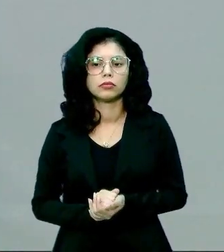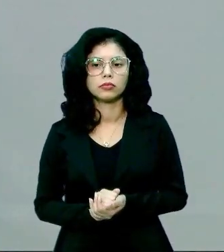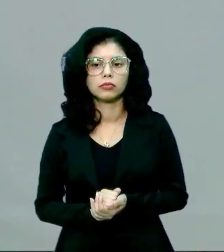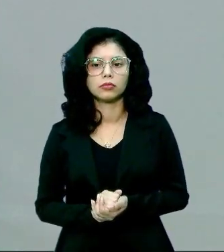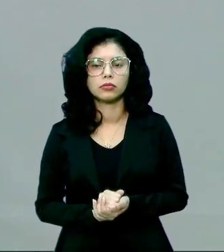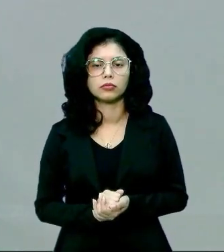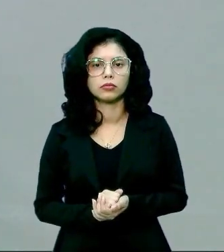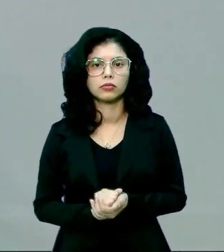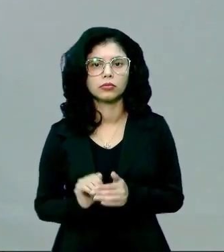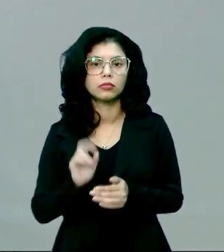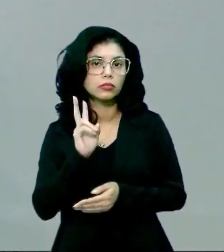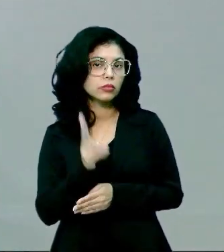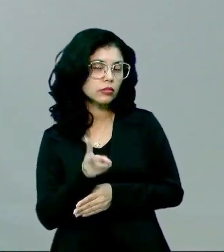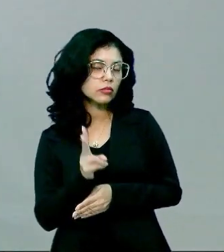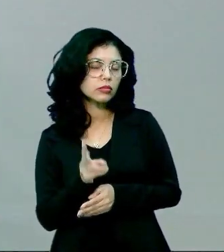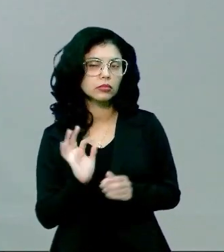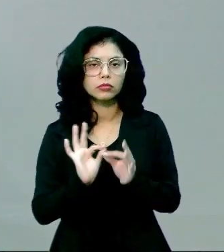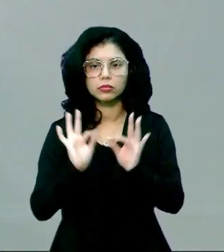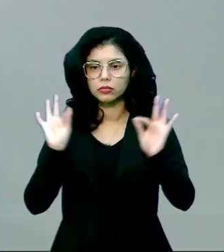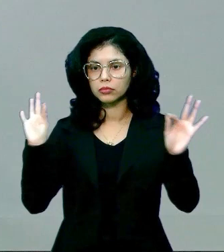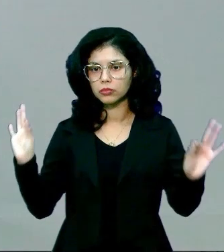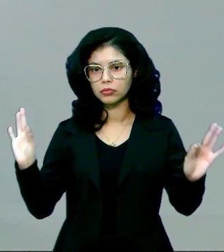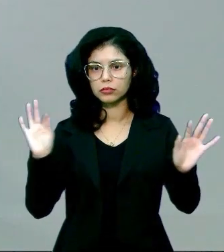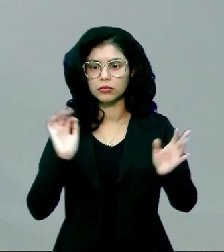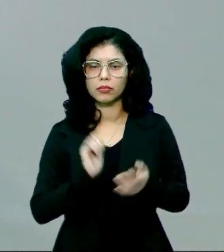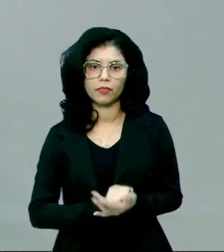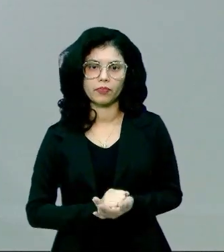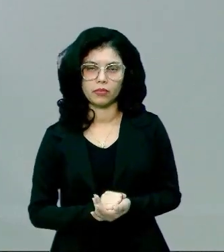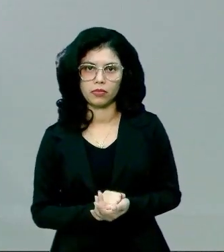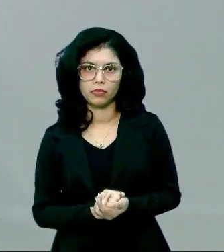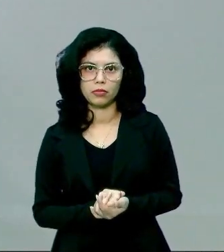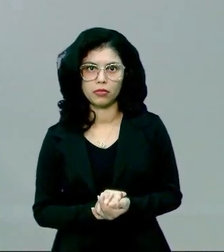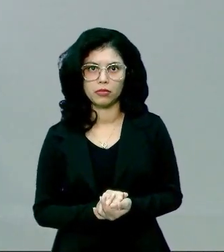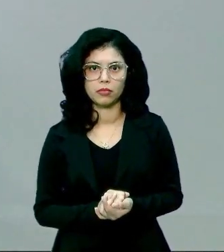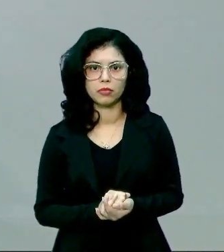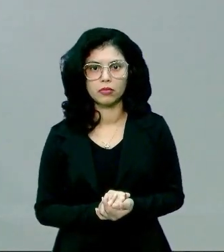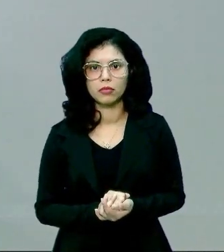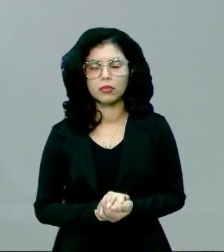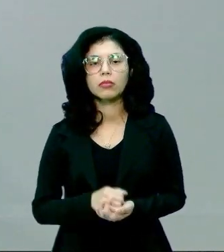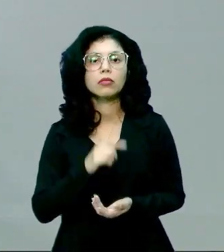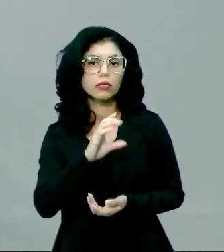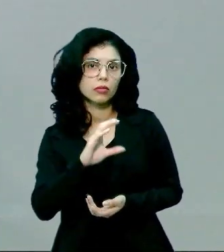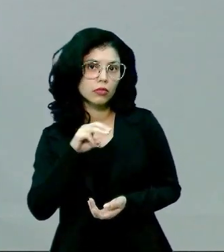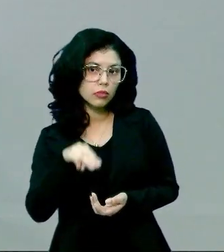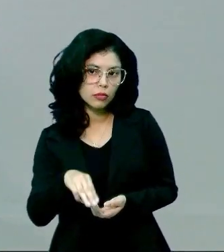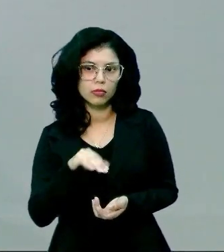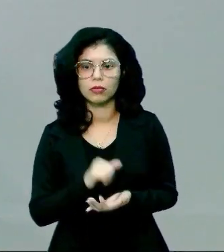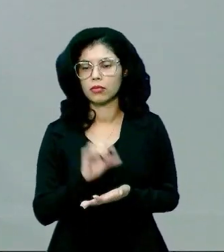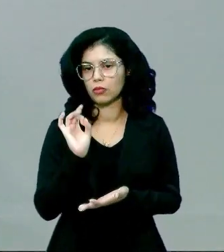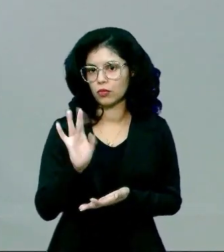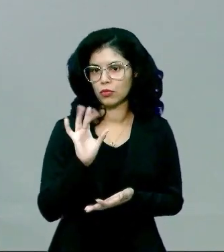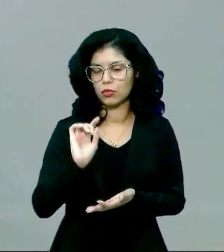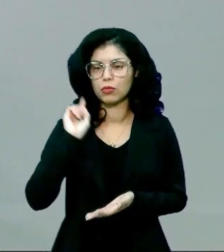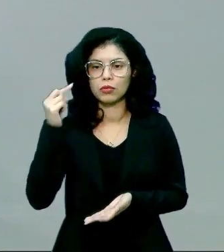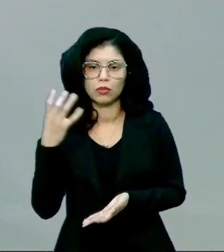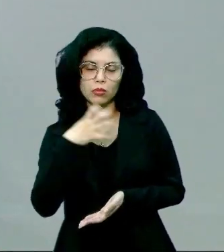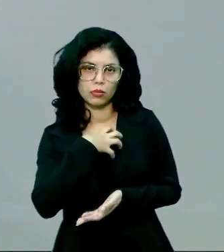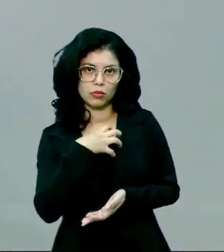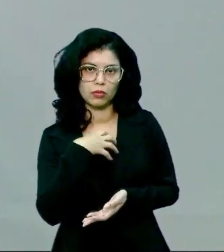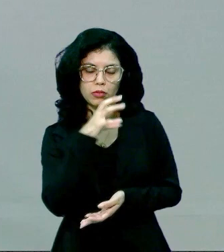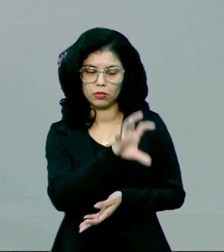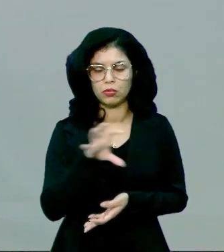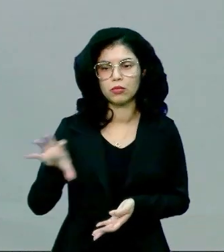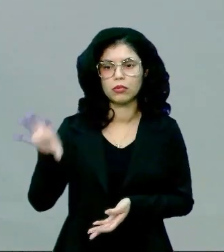tá? Sempre há uma medição. Tudo bem? Então, o centímetro é só aquele momento ali do